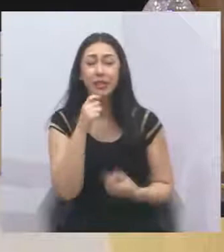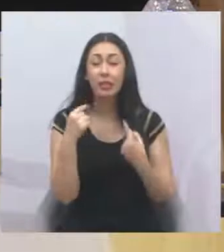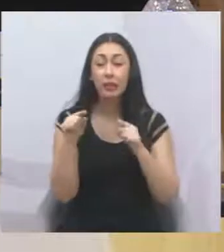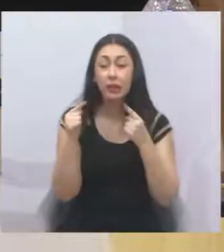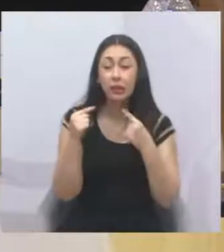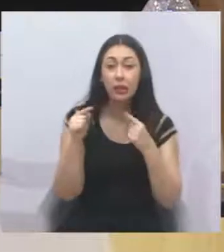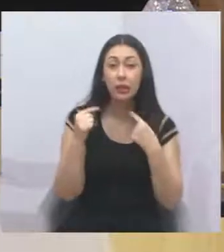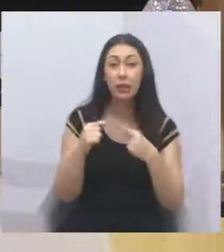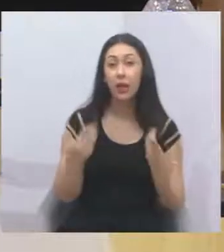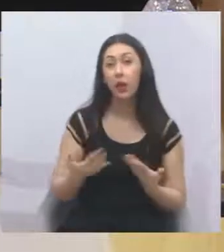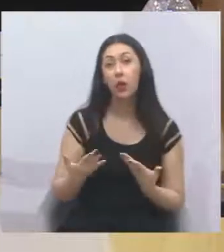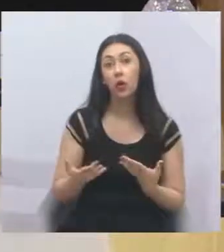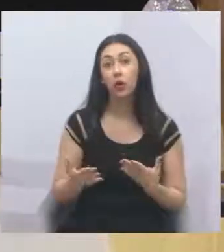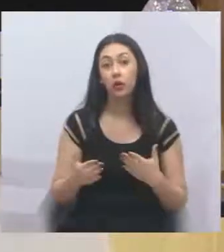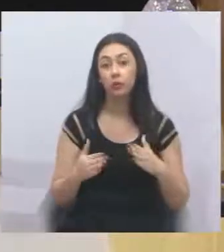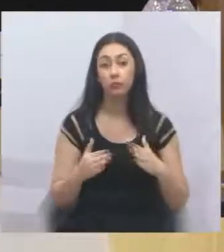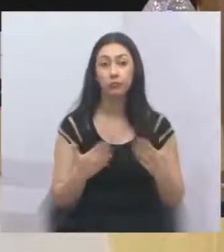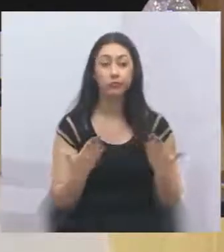as